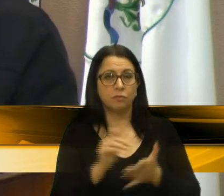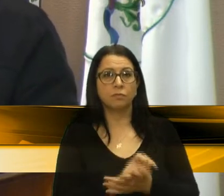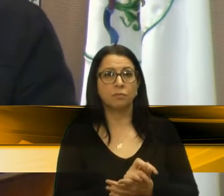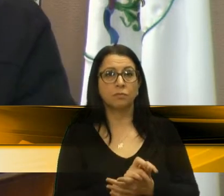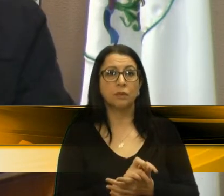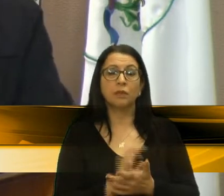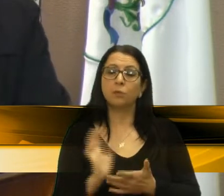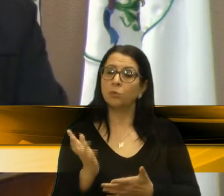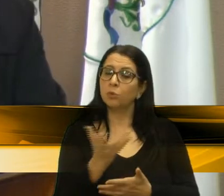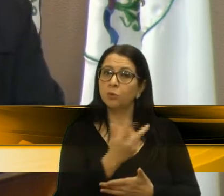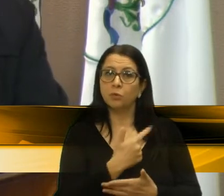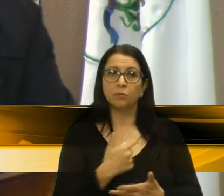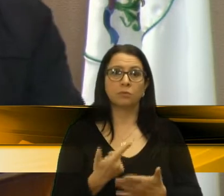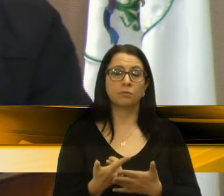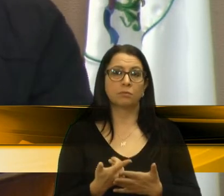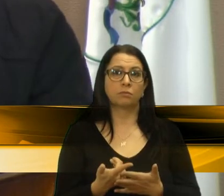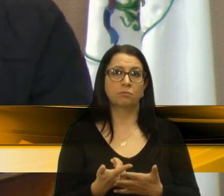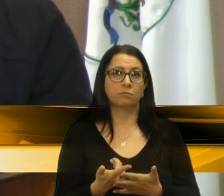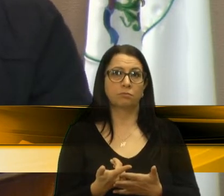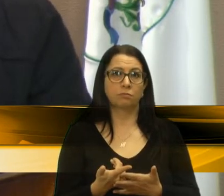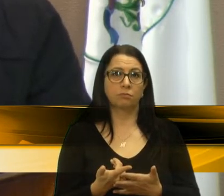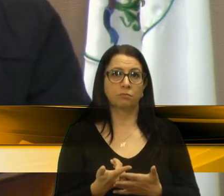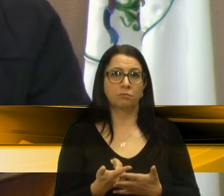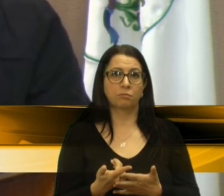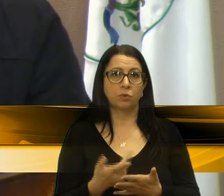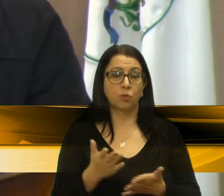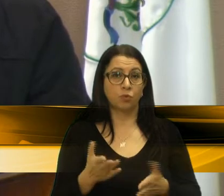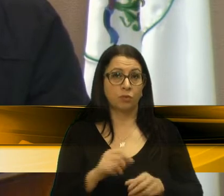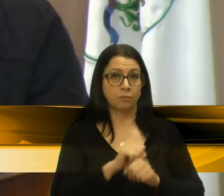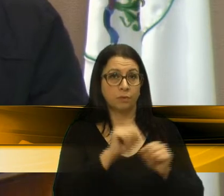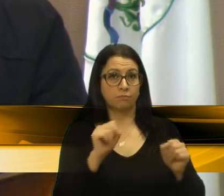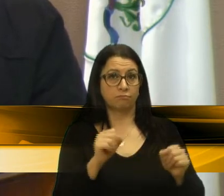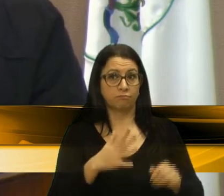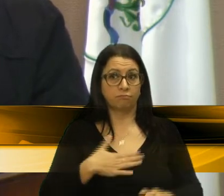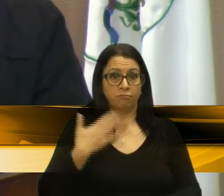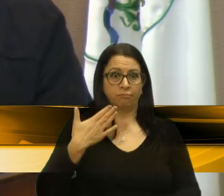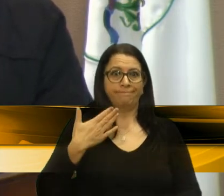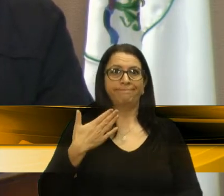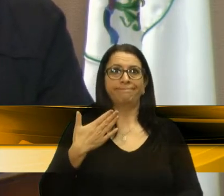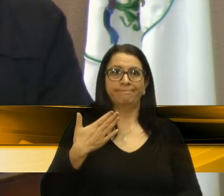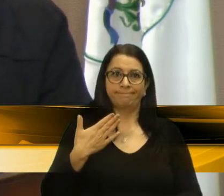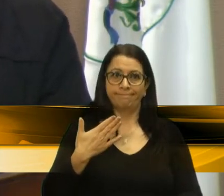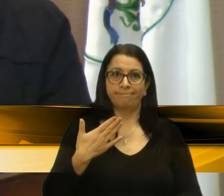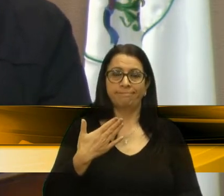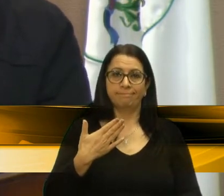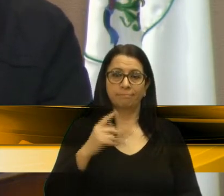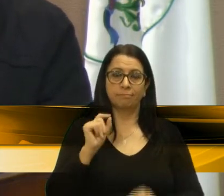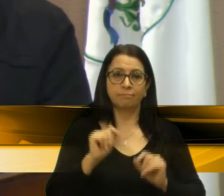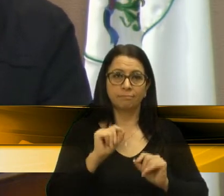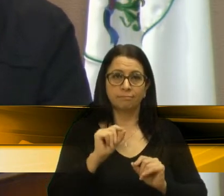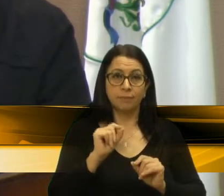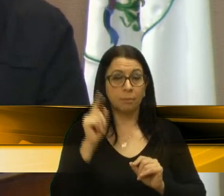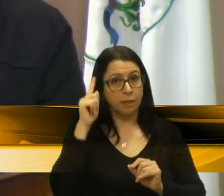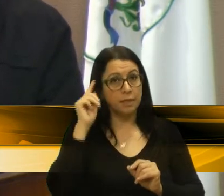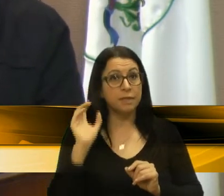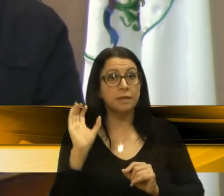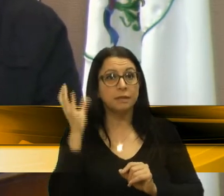Estamos todos efetivamente, hoje pela manhã, ainda impactados, provavelmente, pela